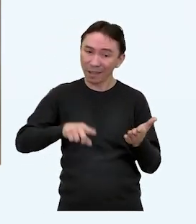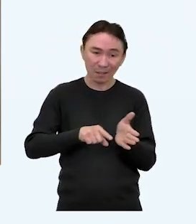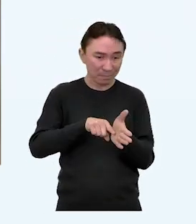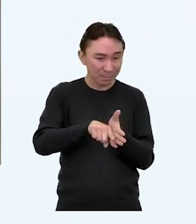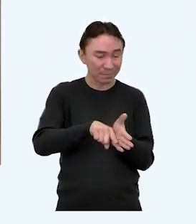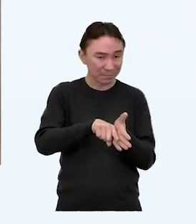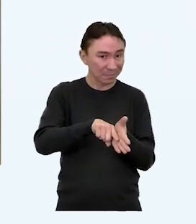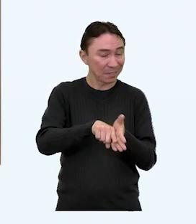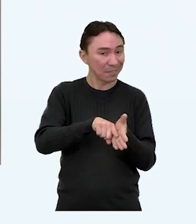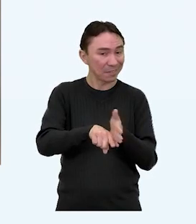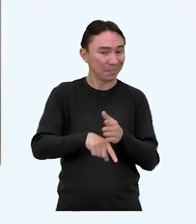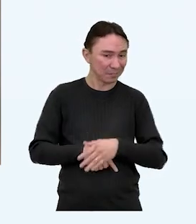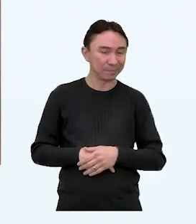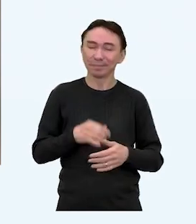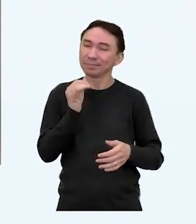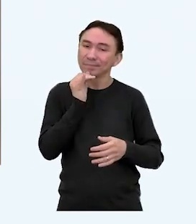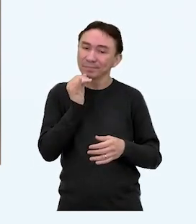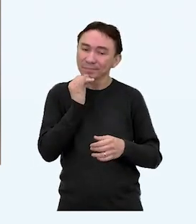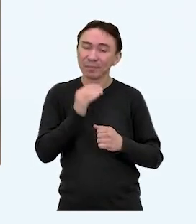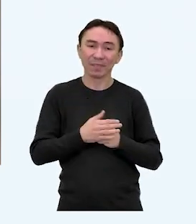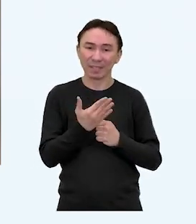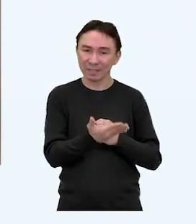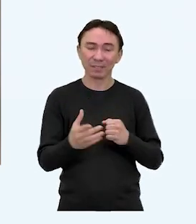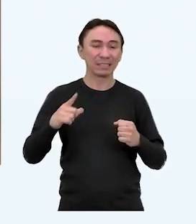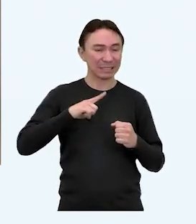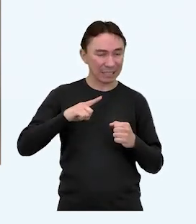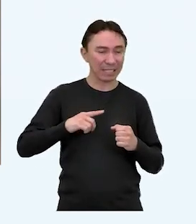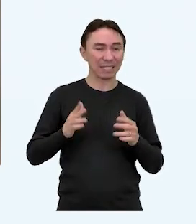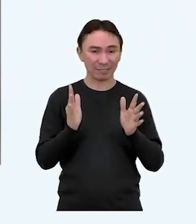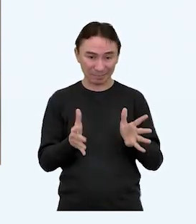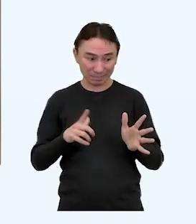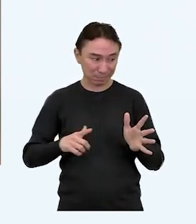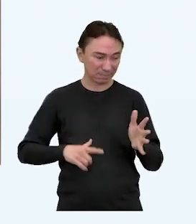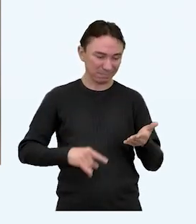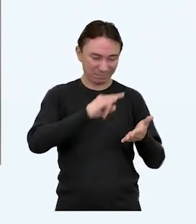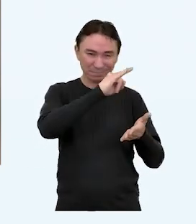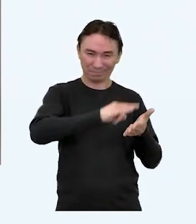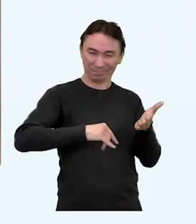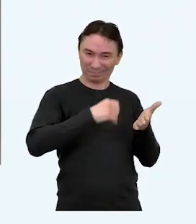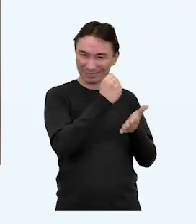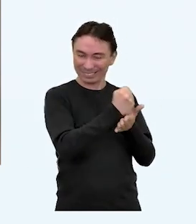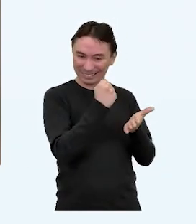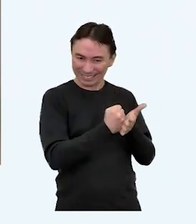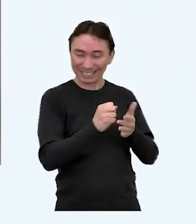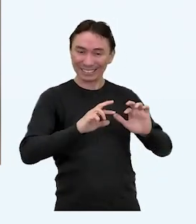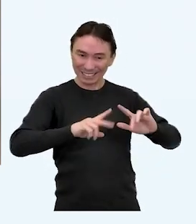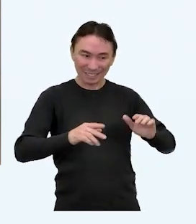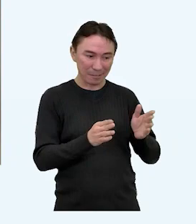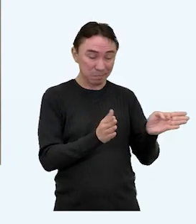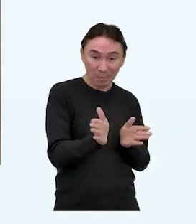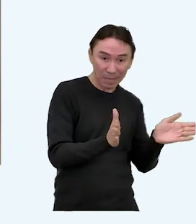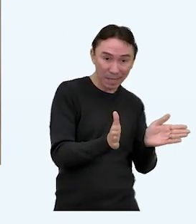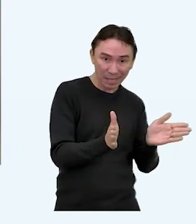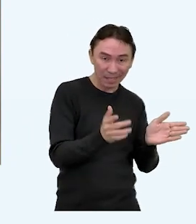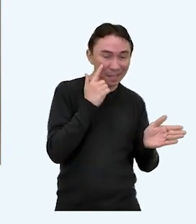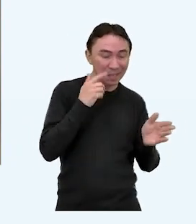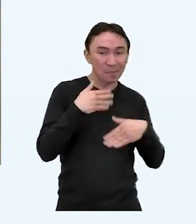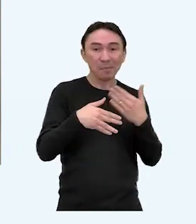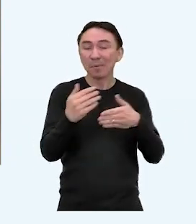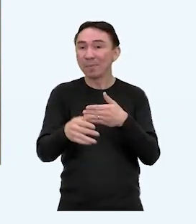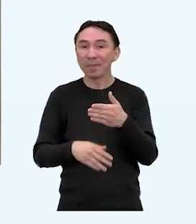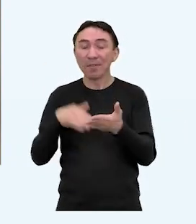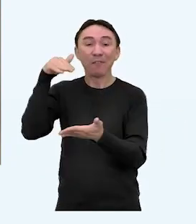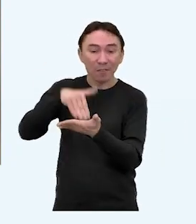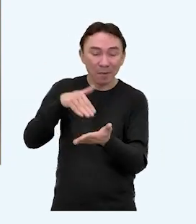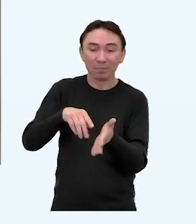Se você tem acesso a essa documentação no início da pesquisa e no final da pesquisa, consequentemente,